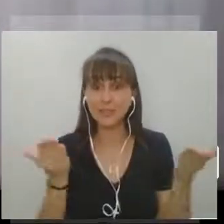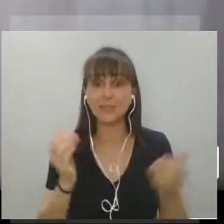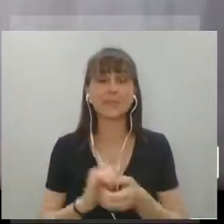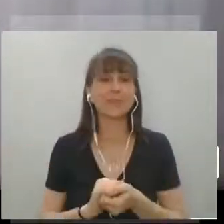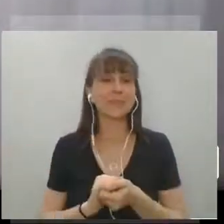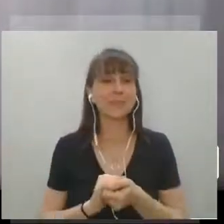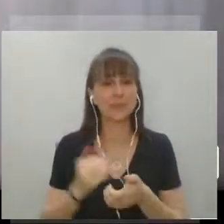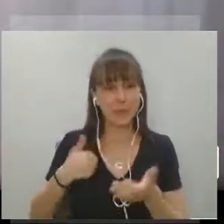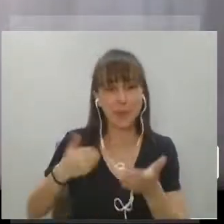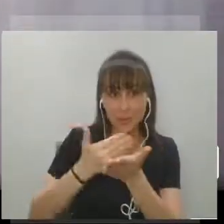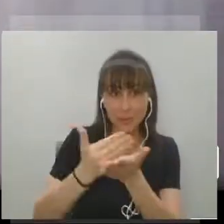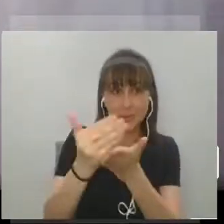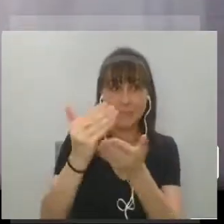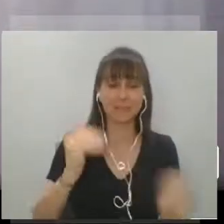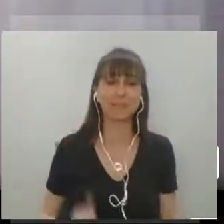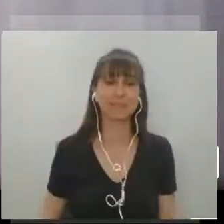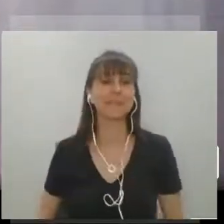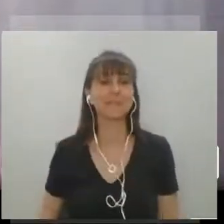já.